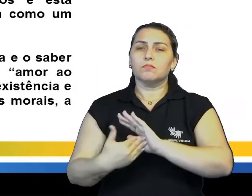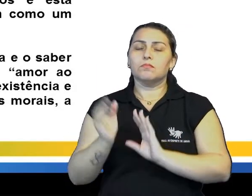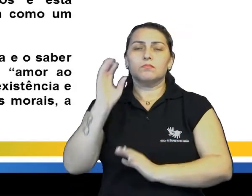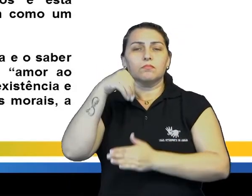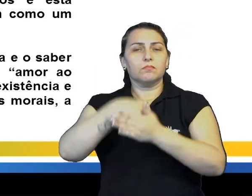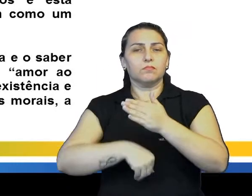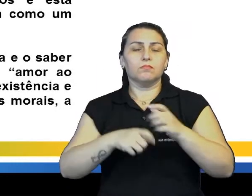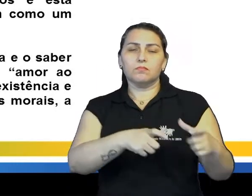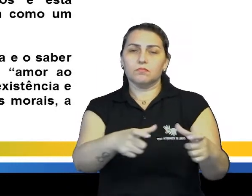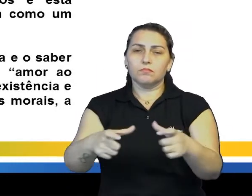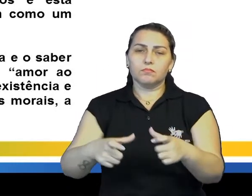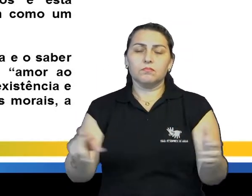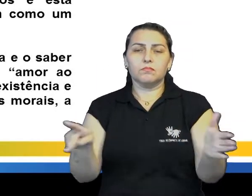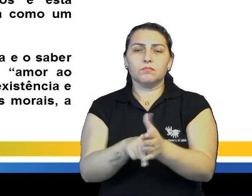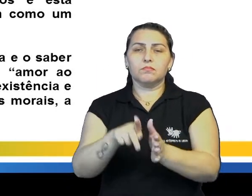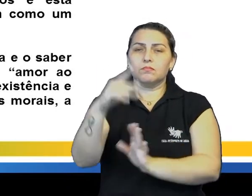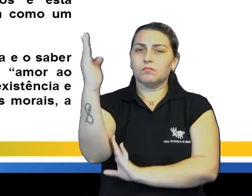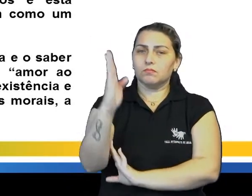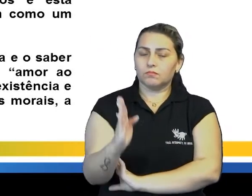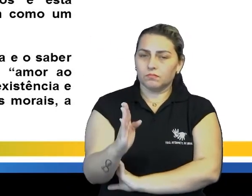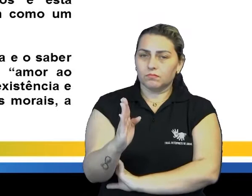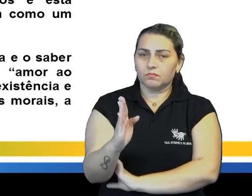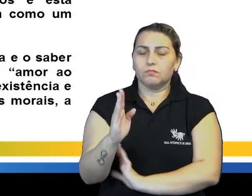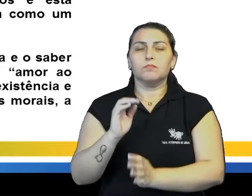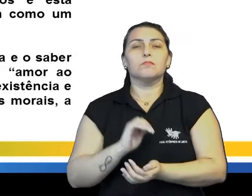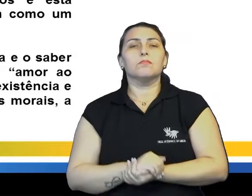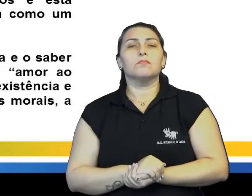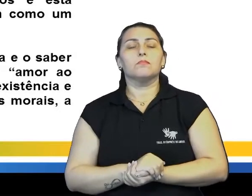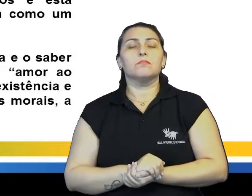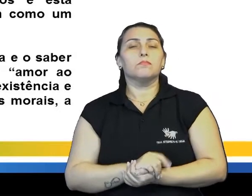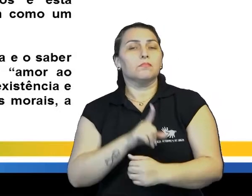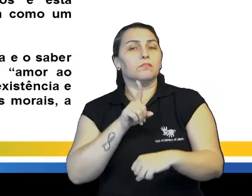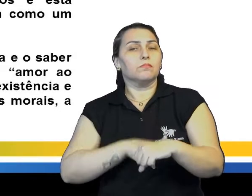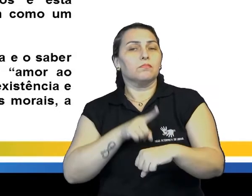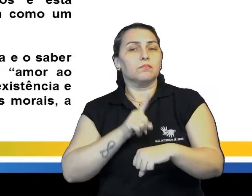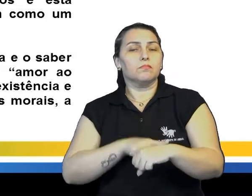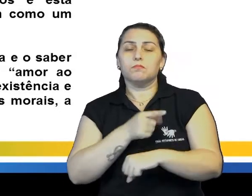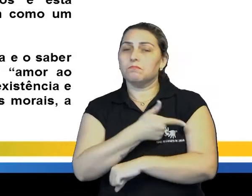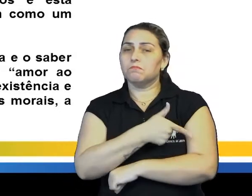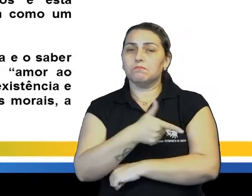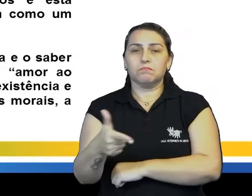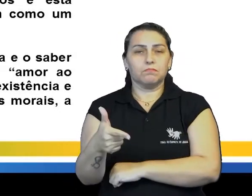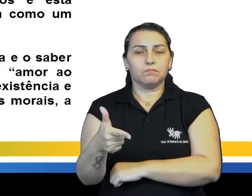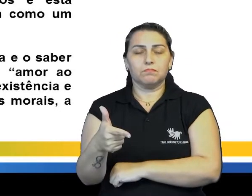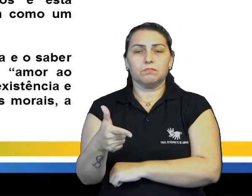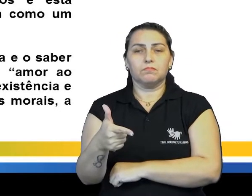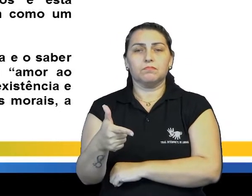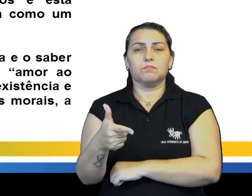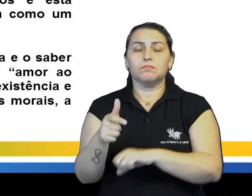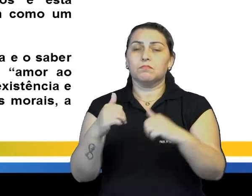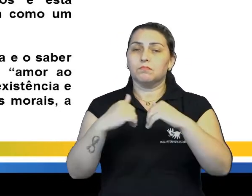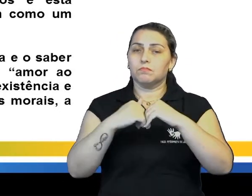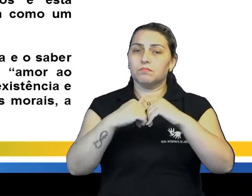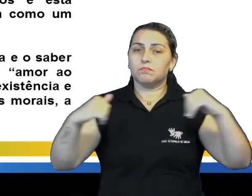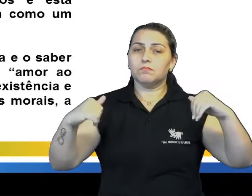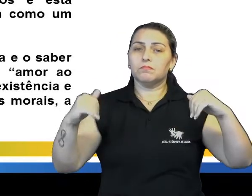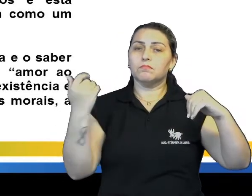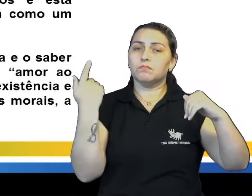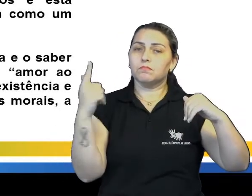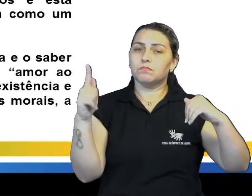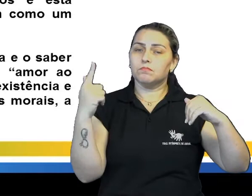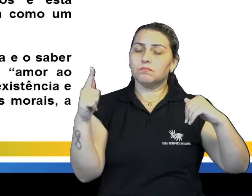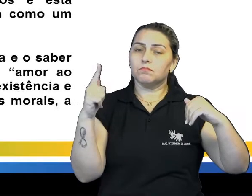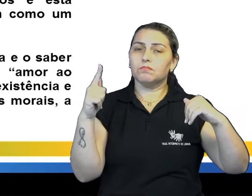dentro de um território chamado Brasil. Então, nesse tempo ainda não existia essa divisão